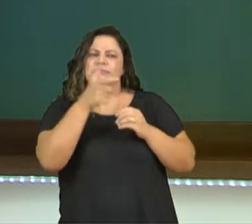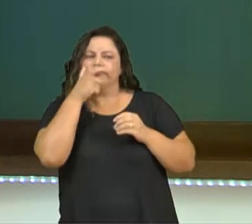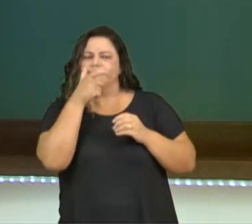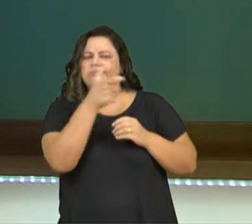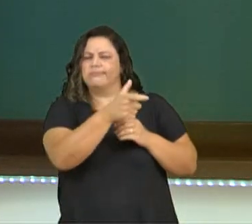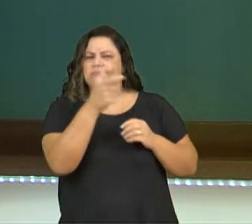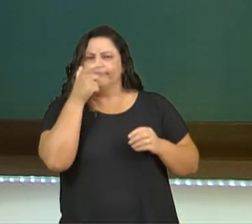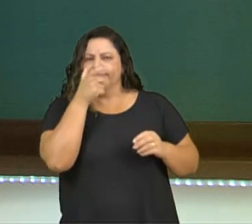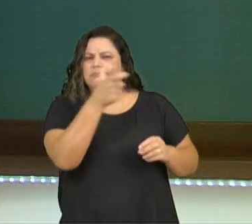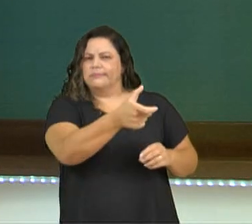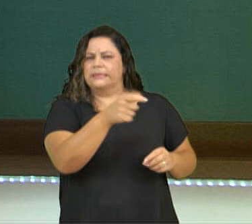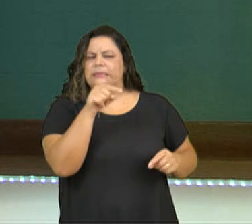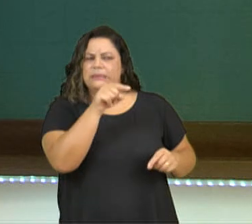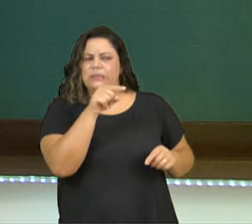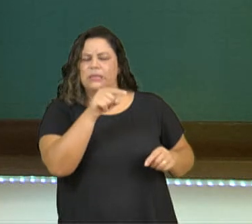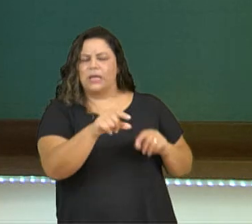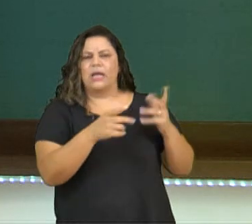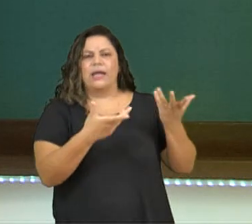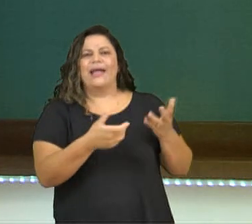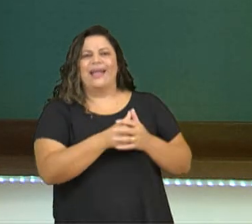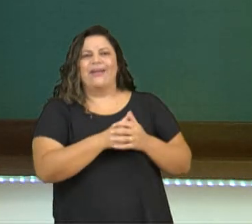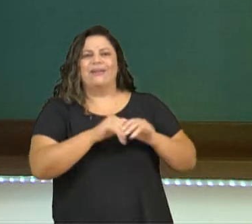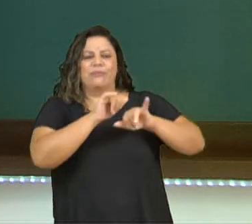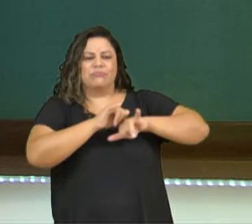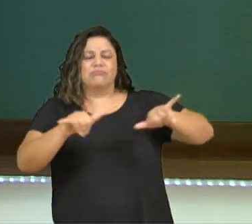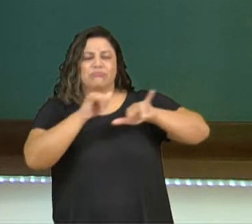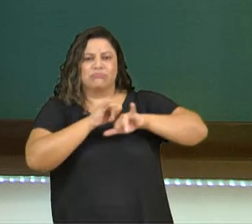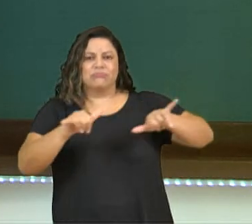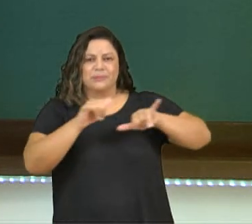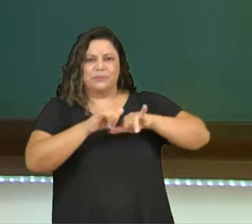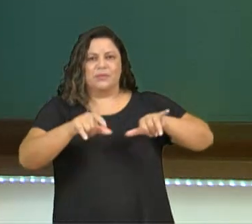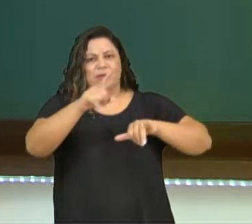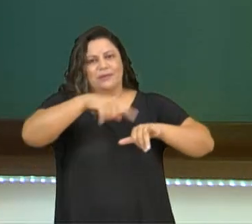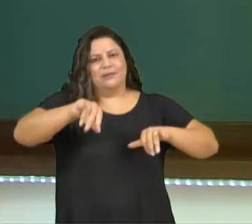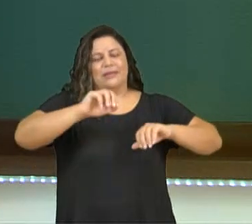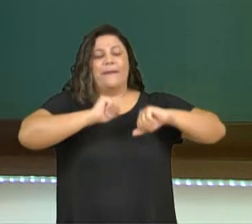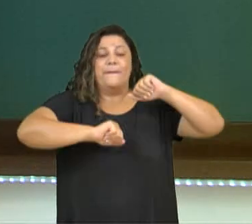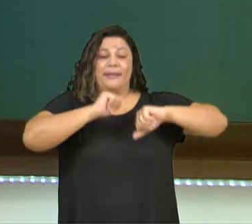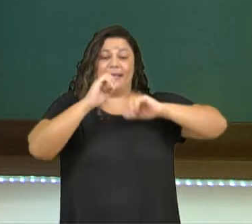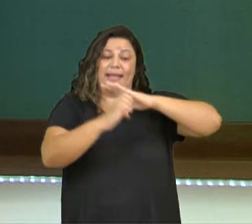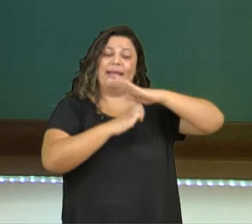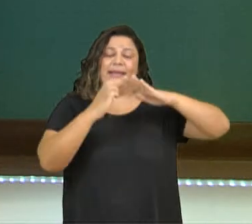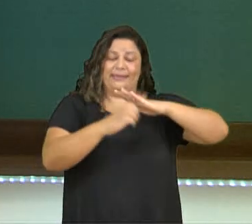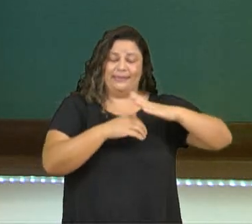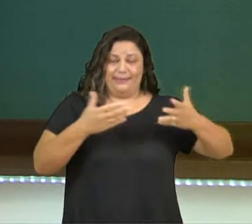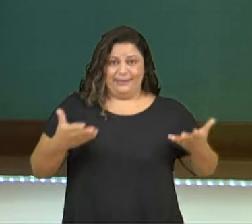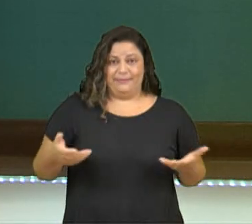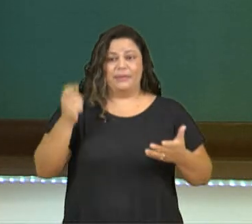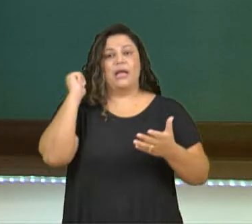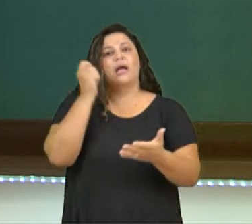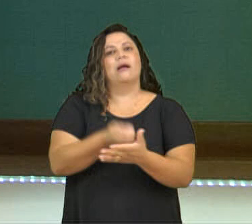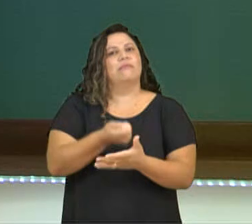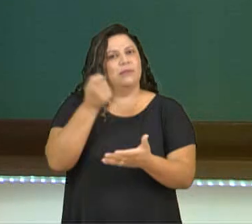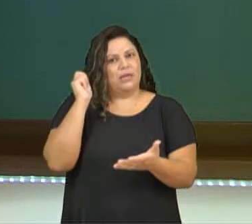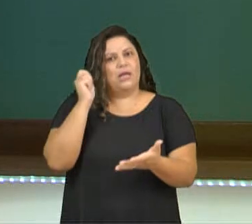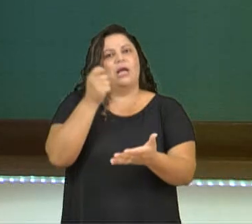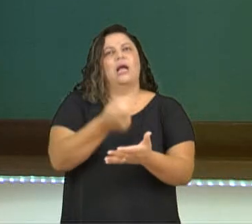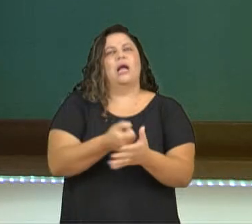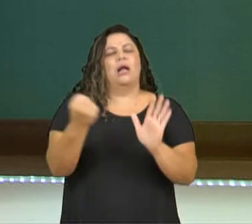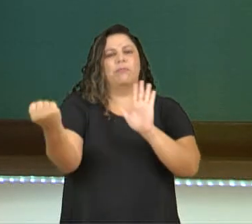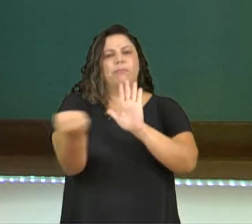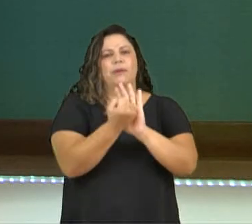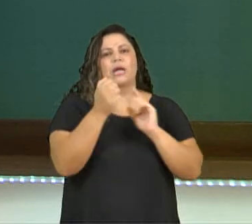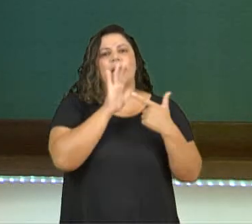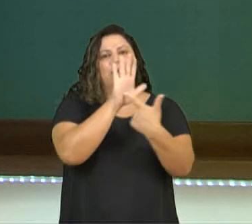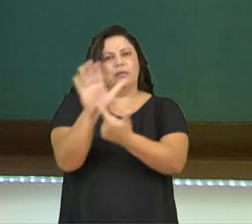É um trabalho de propaganda para aquela empresa. Então, aquela empresa está pagando para que sua marca esteja